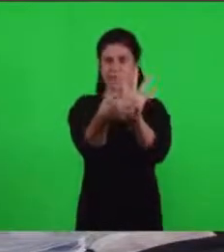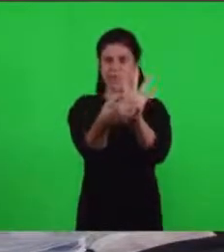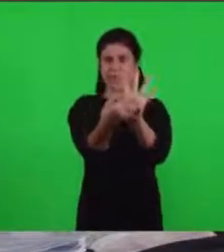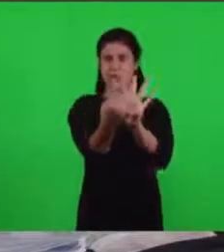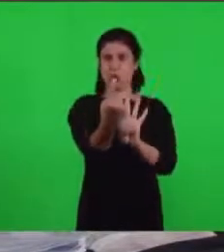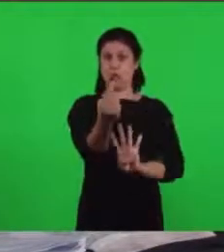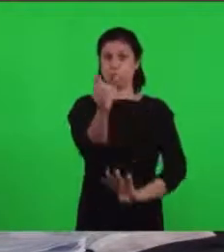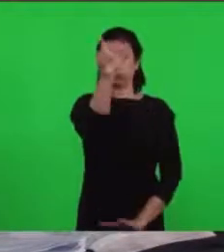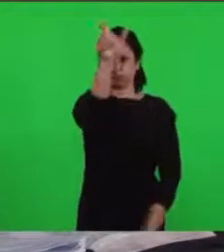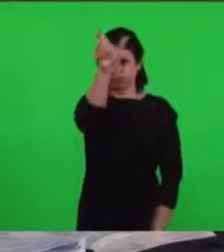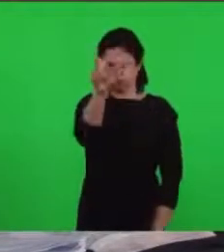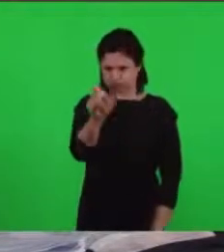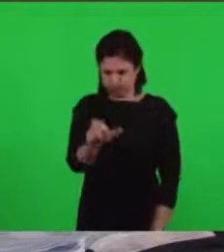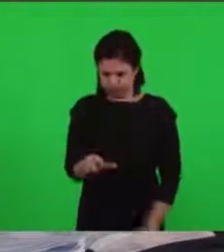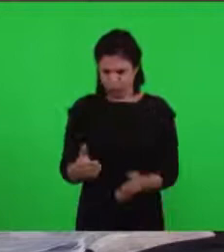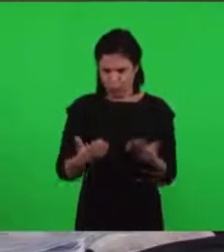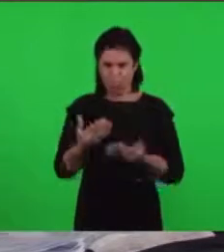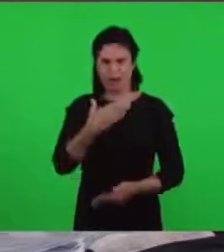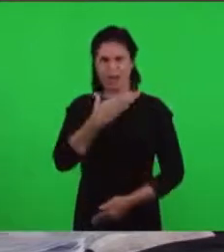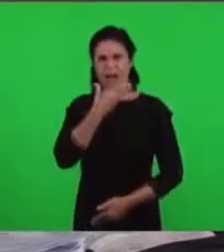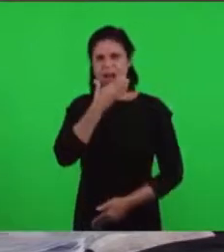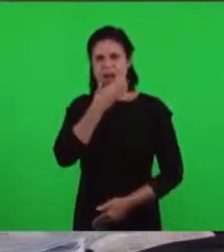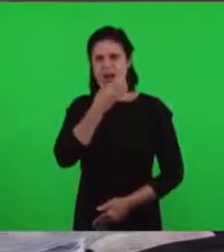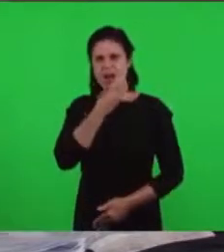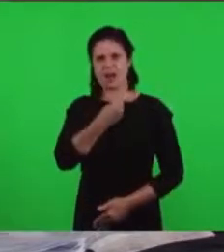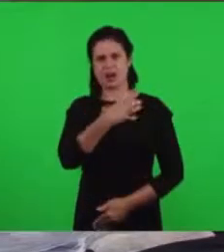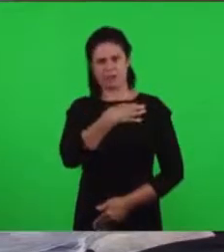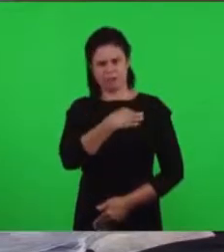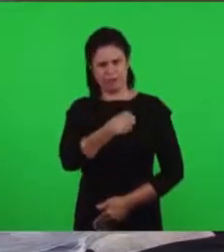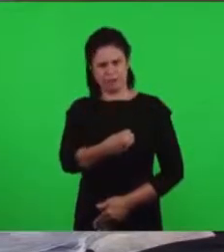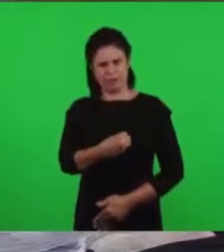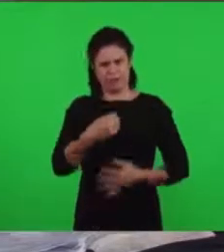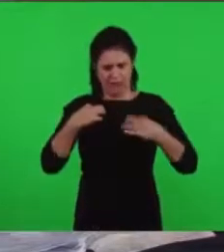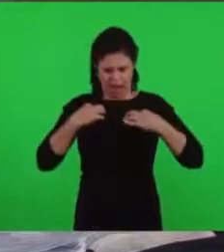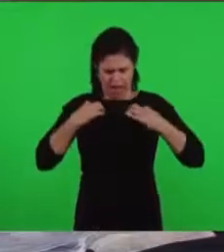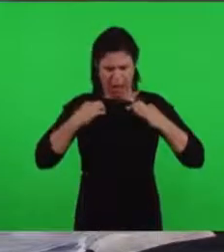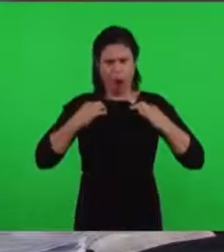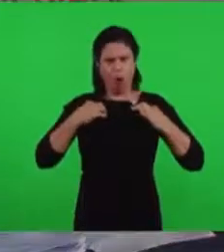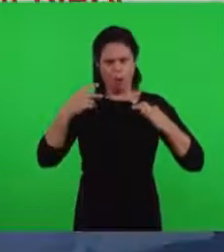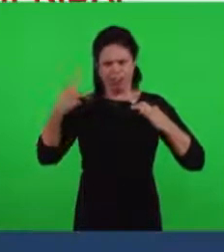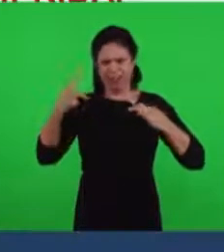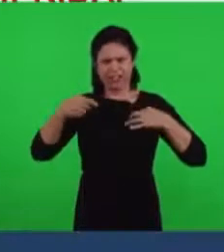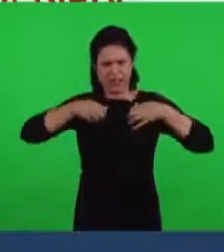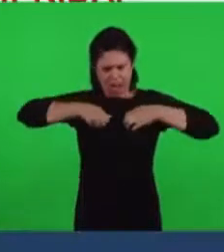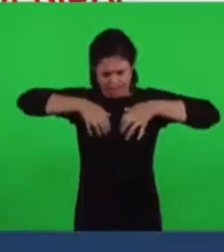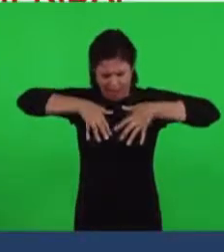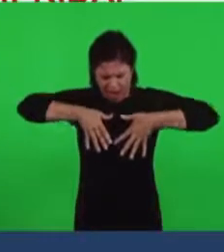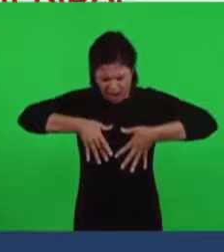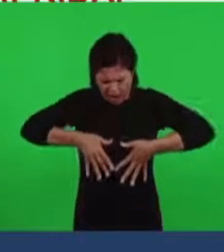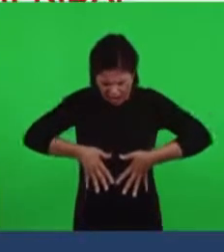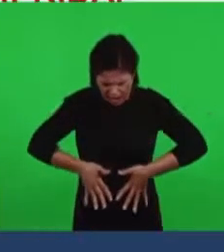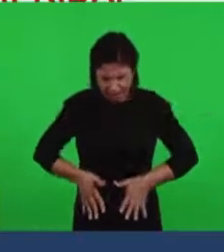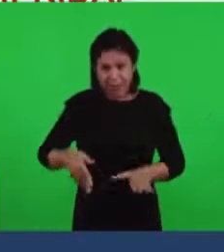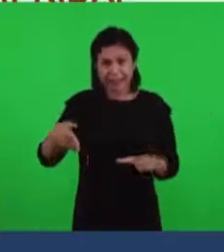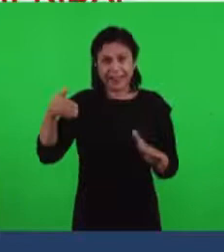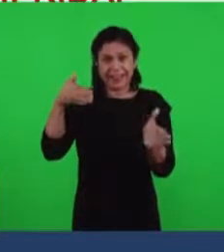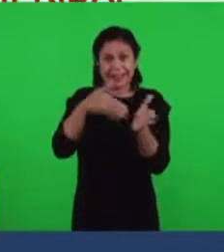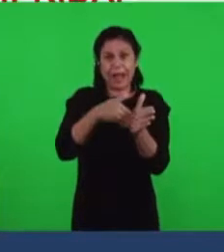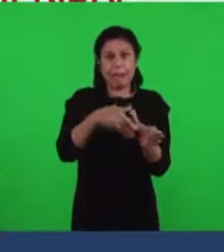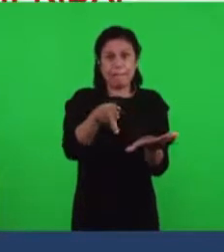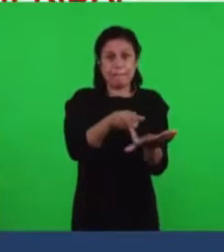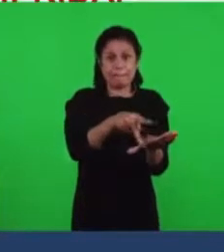homem e ele estava vestido até os pés de uma roupa comprida primeiro ano e depois